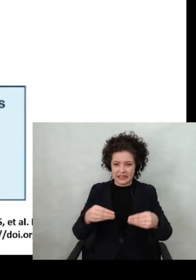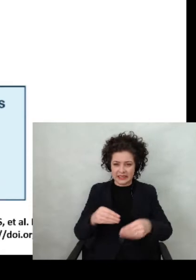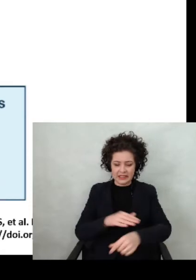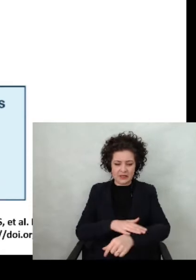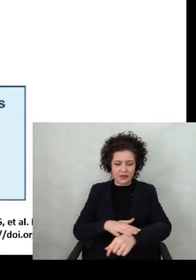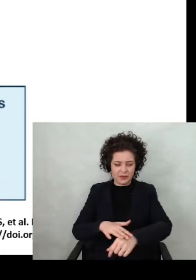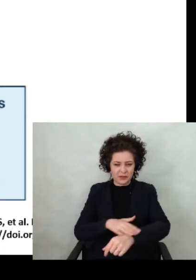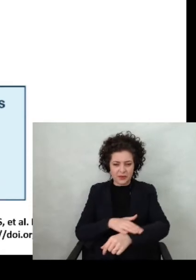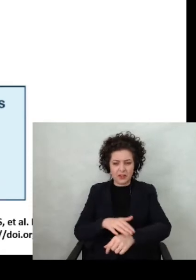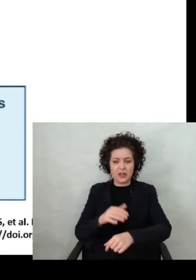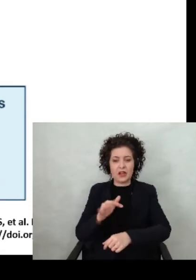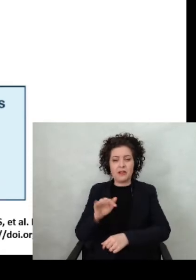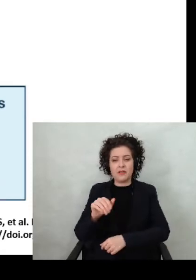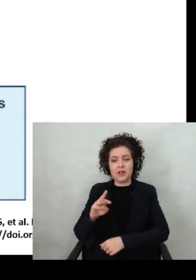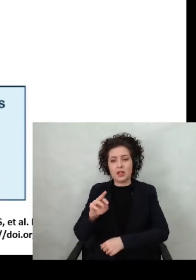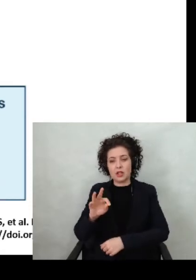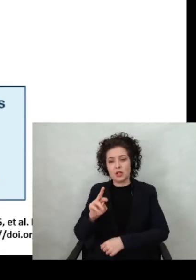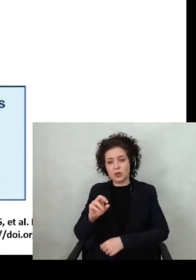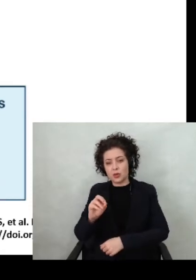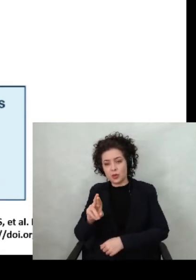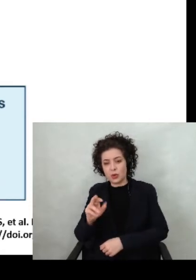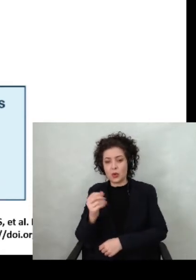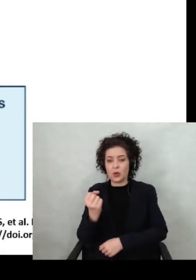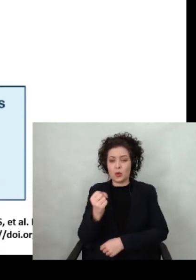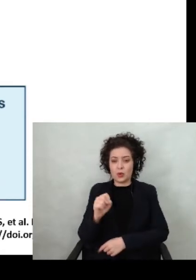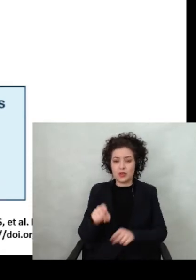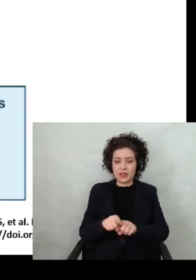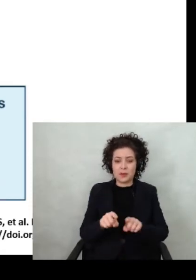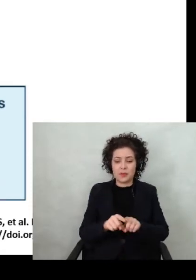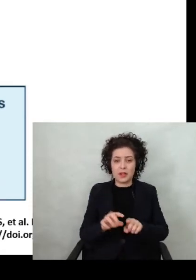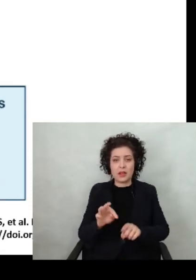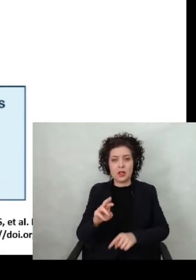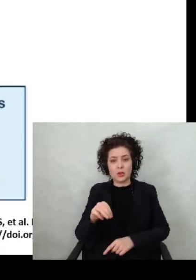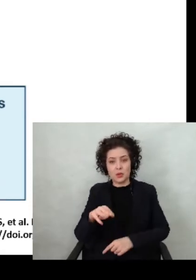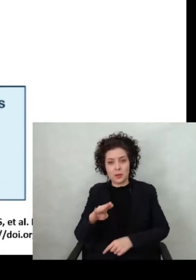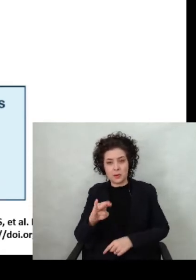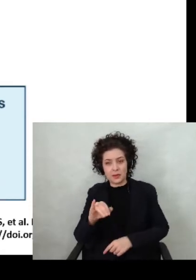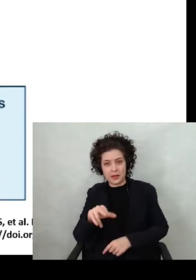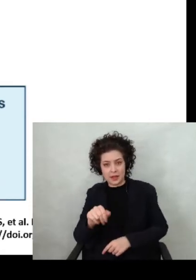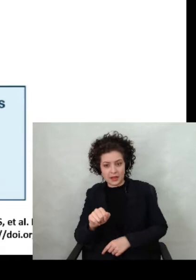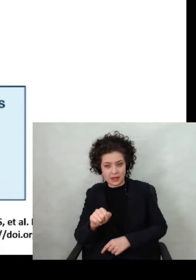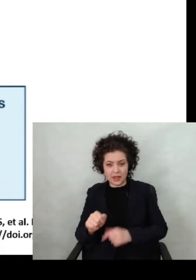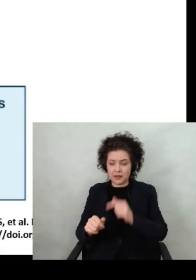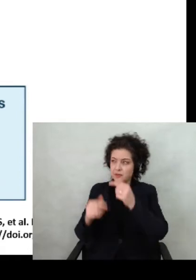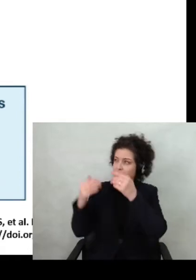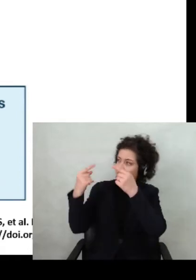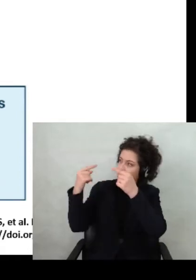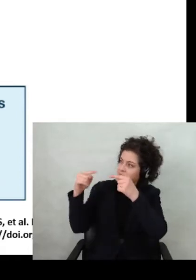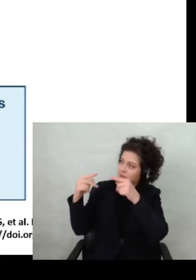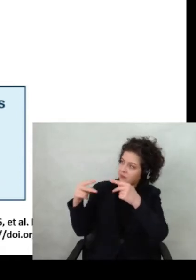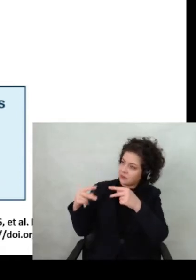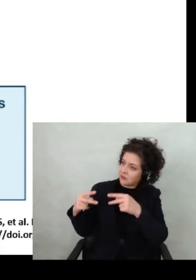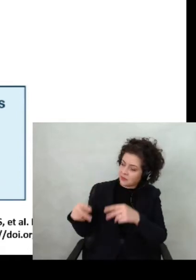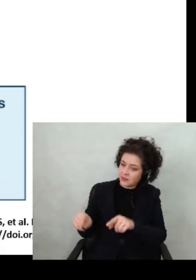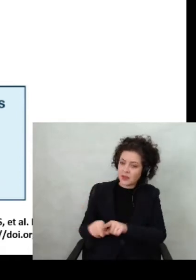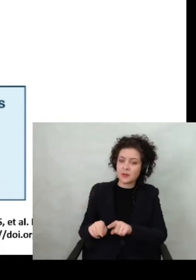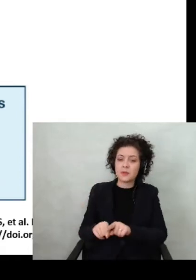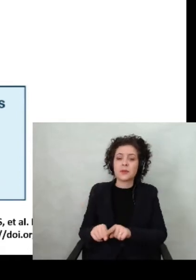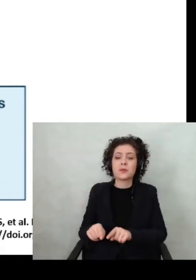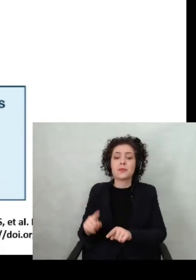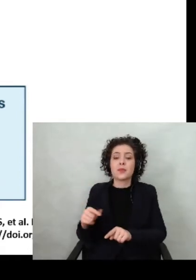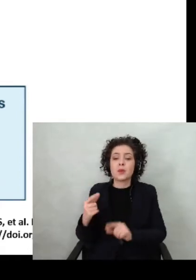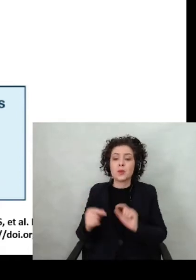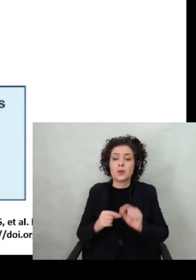8, aumento da geração de trombina, aumento de dedímeros e aumento da deposição de